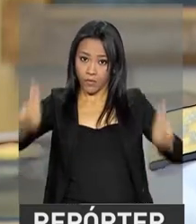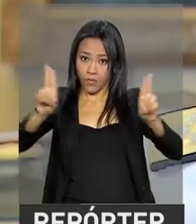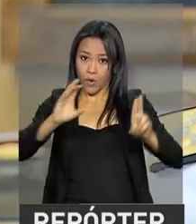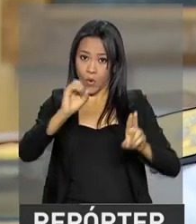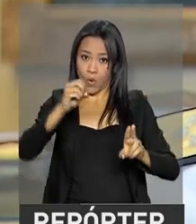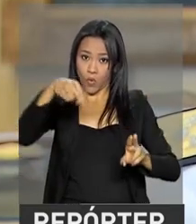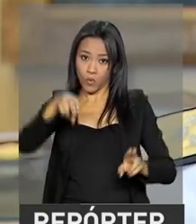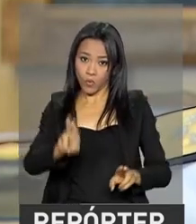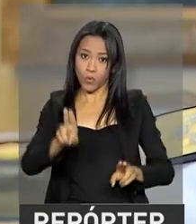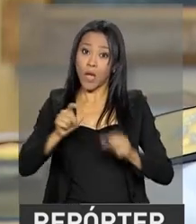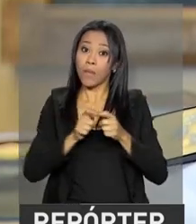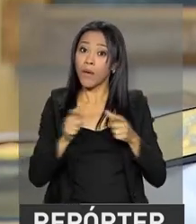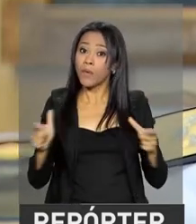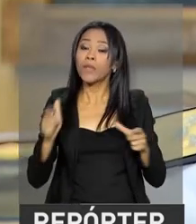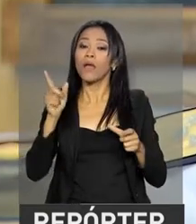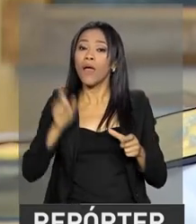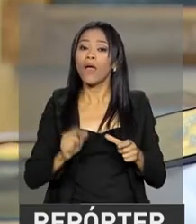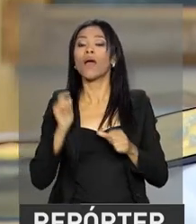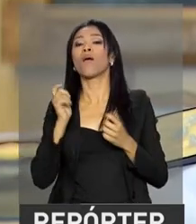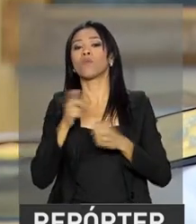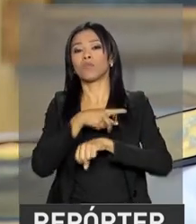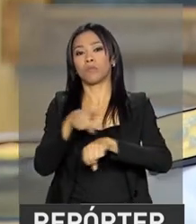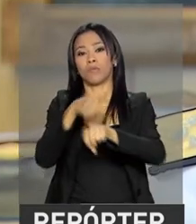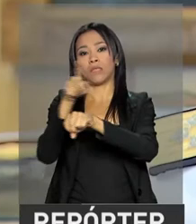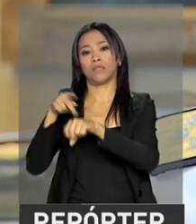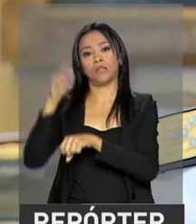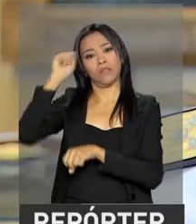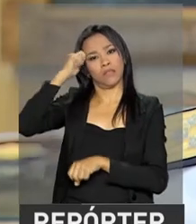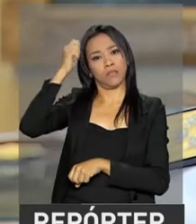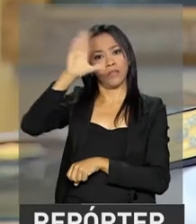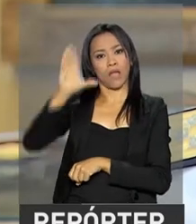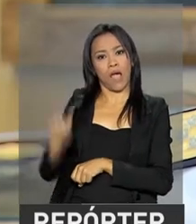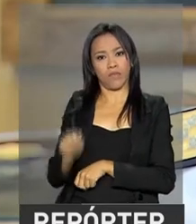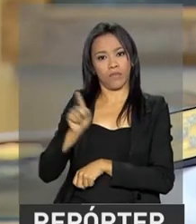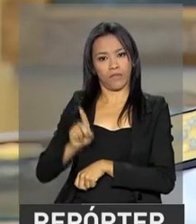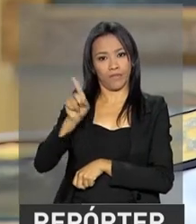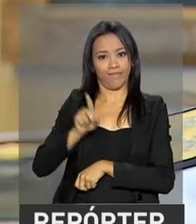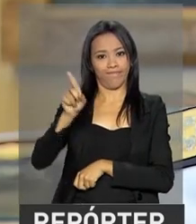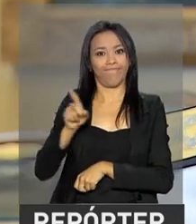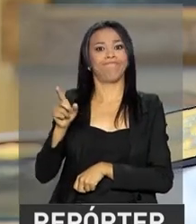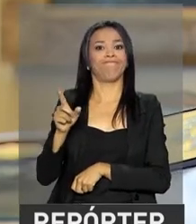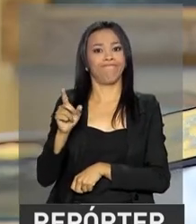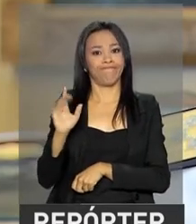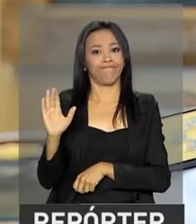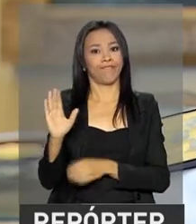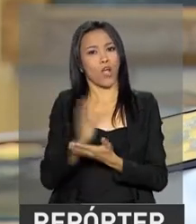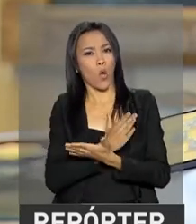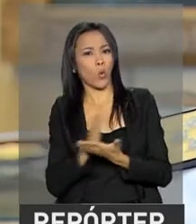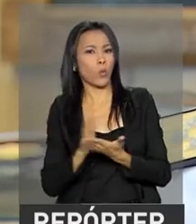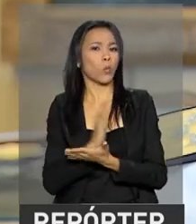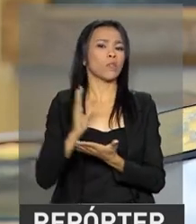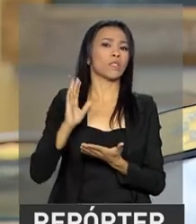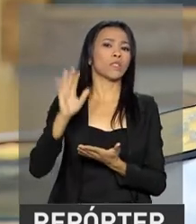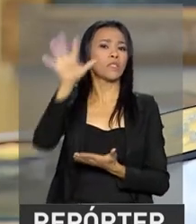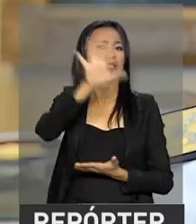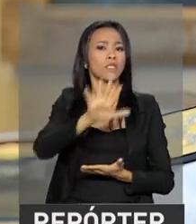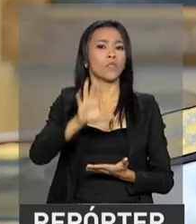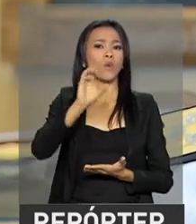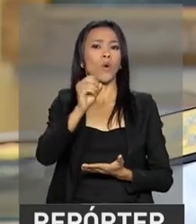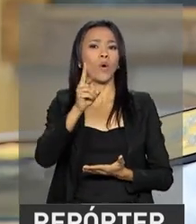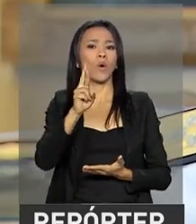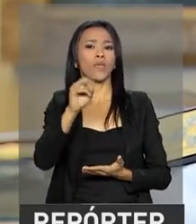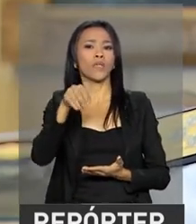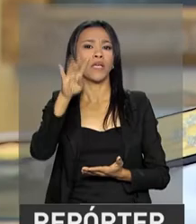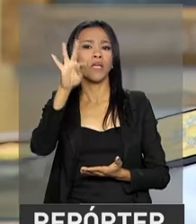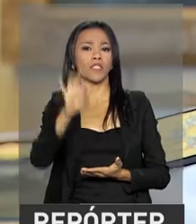toma os mais desafiadores para ongs tomar a faca e algumas no oriente médio mas ainda